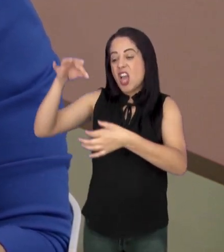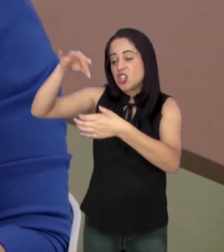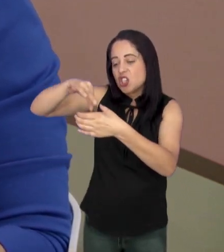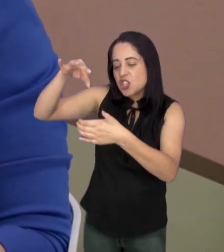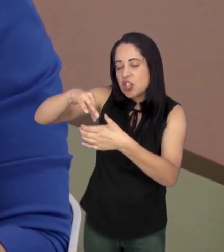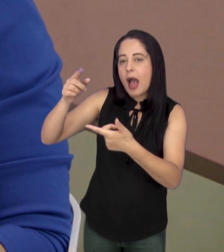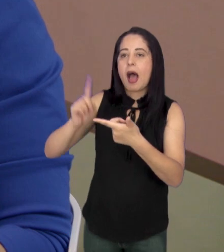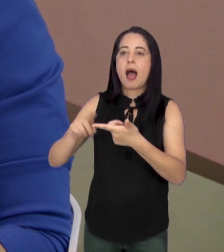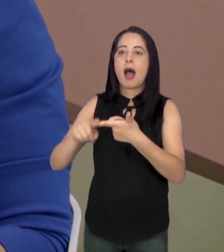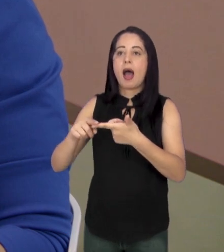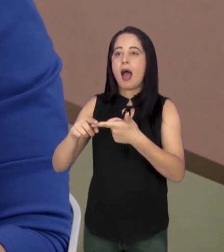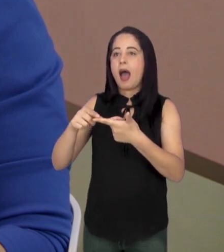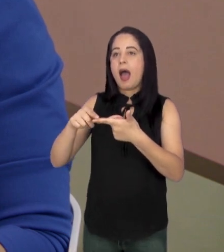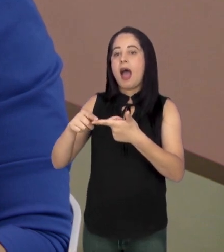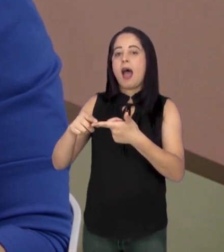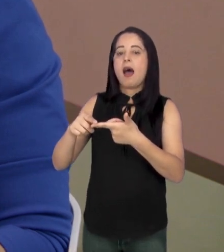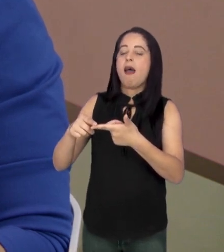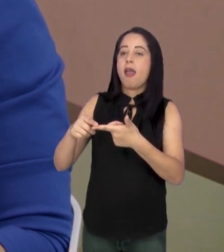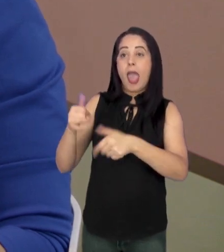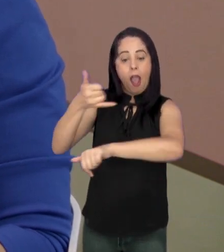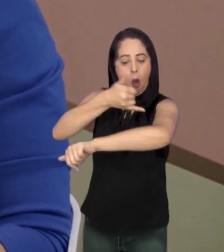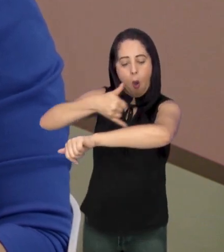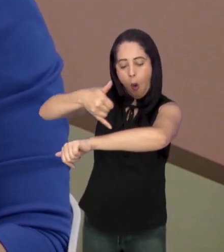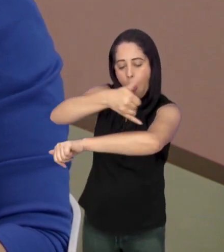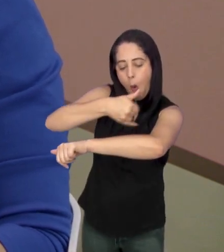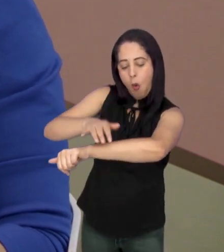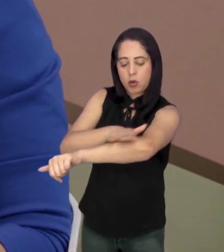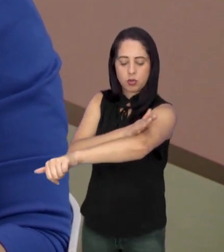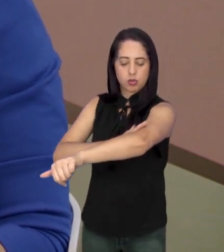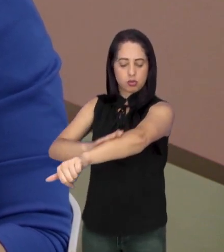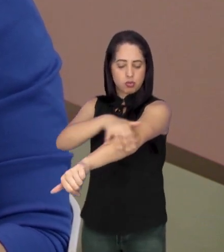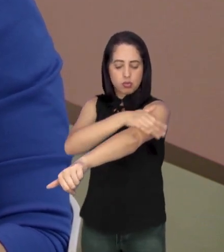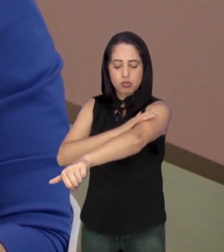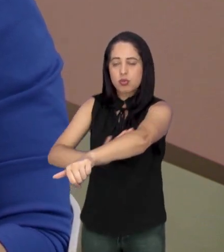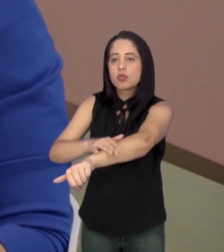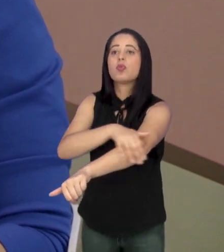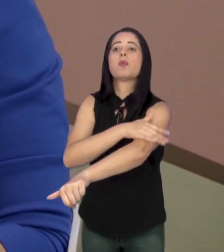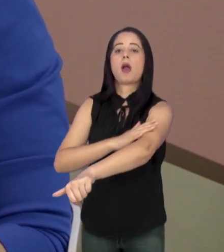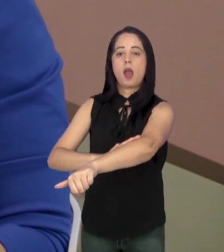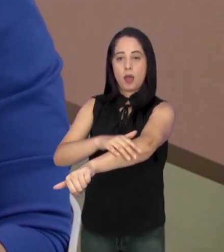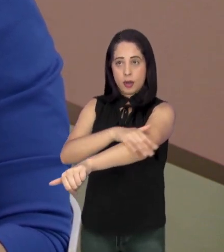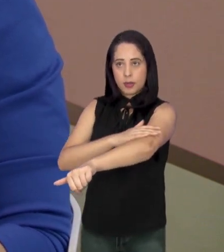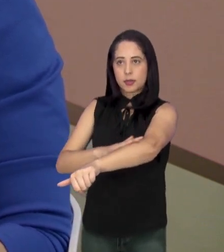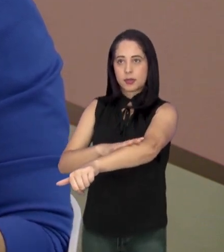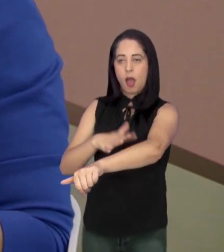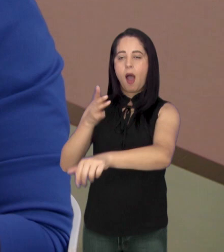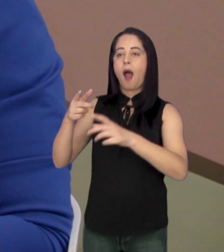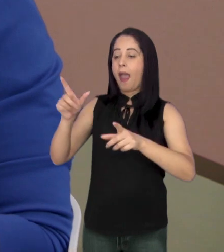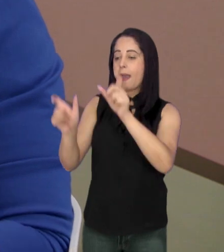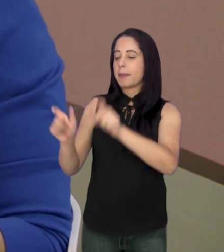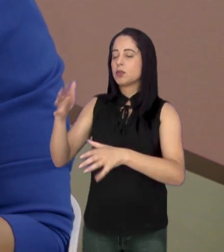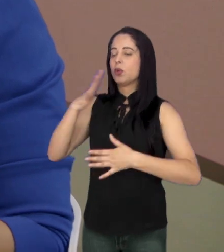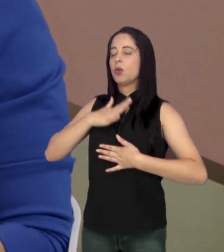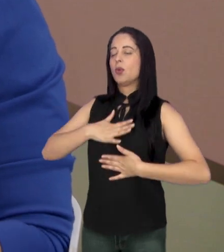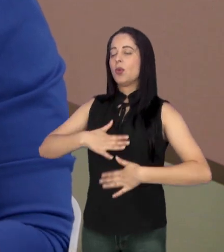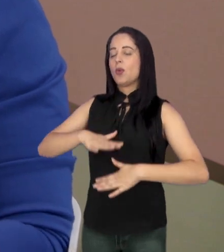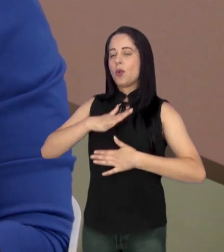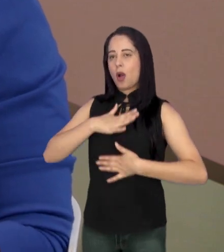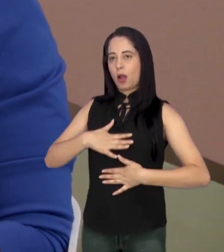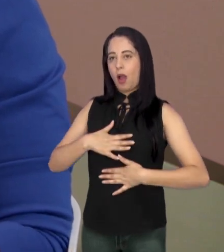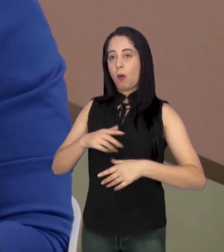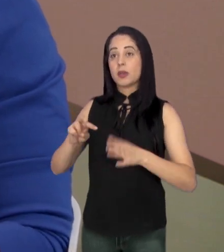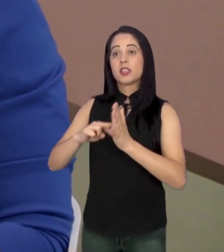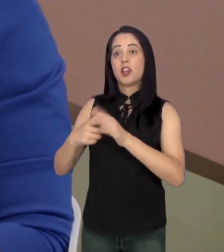terapias com chás, biorreguladores, a gente pode usar óleos essenciais, então a gente vai ter que também tratar em paralelo a emoção